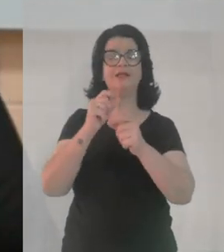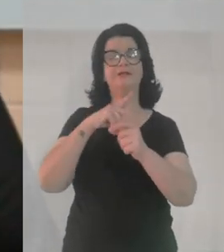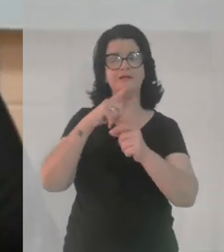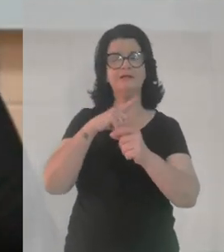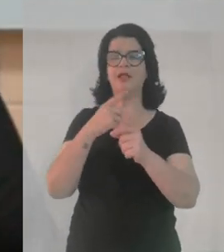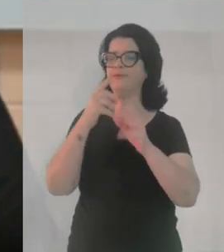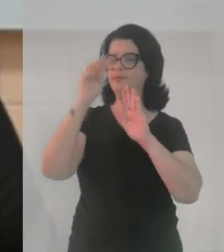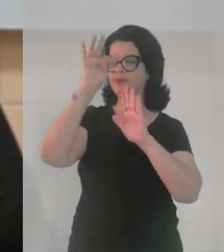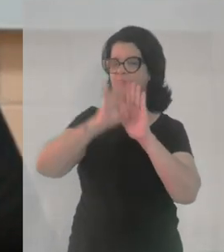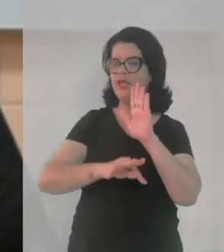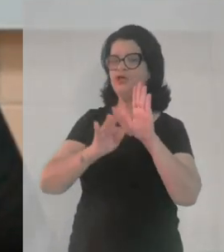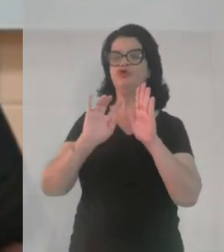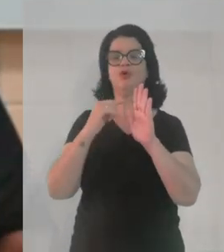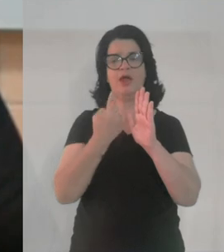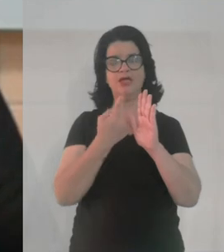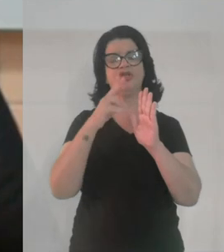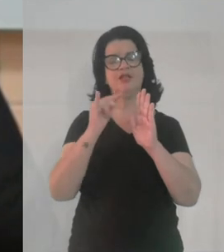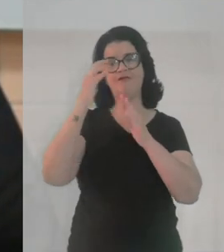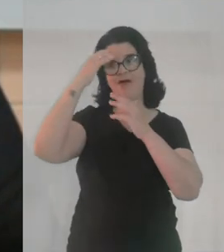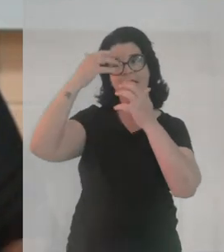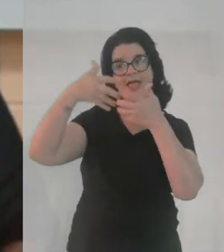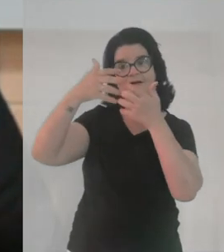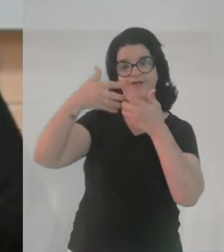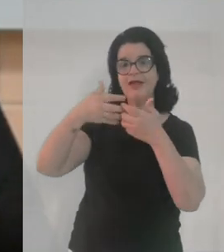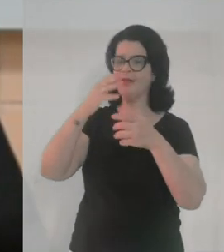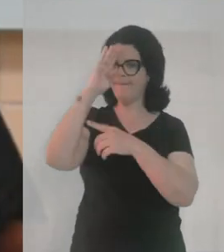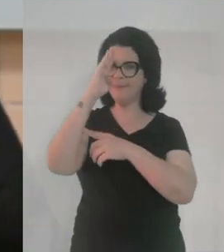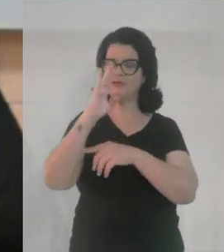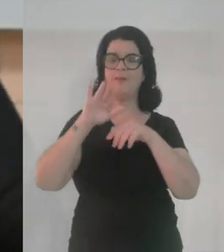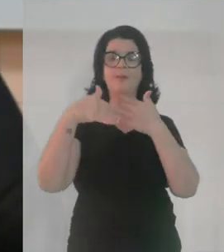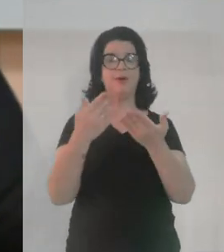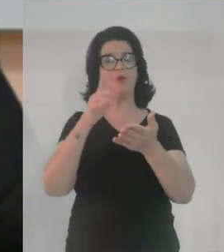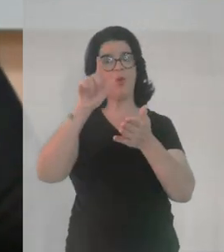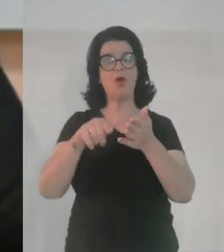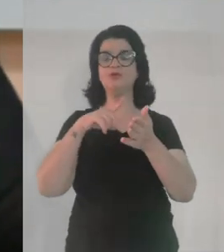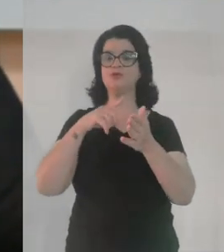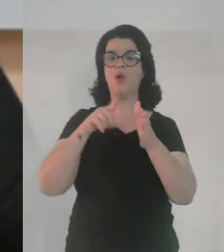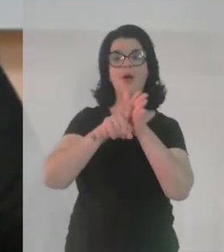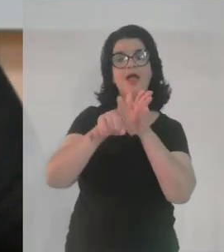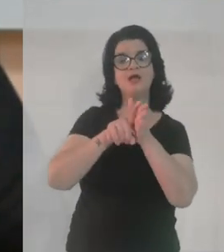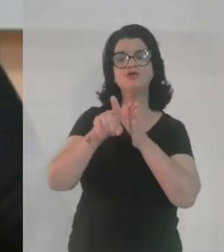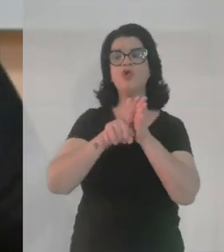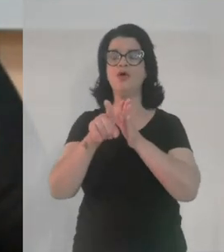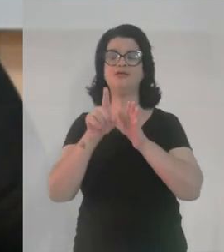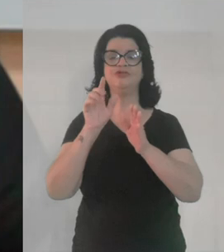ter aquele texto que a gente vai refletir, principalmente quando são questões,